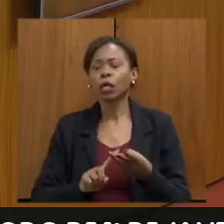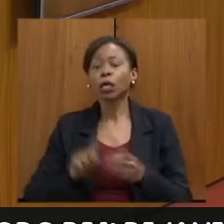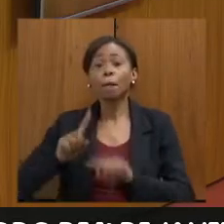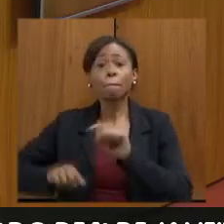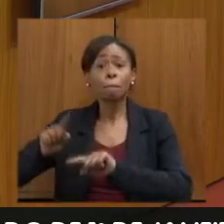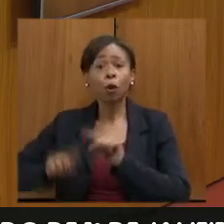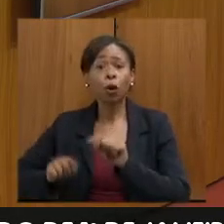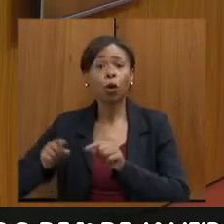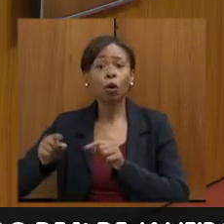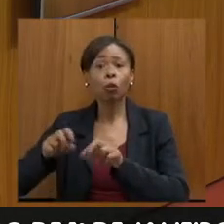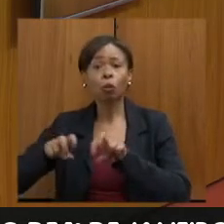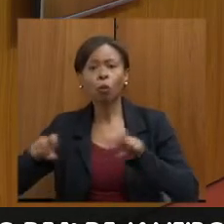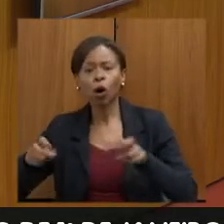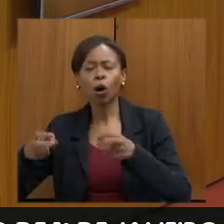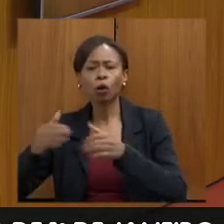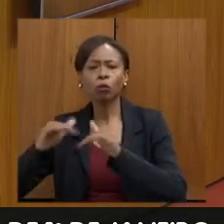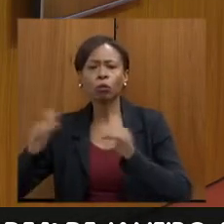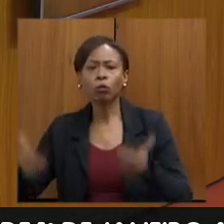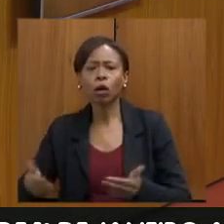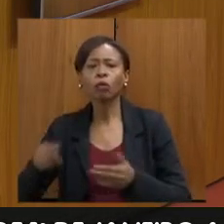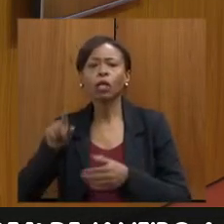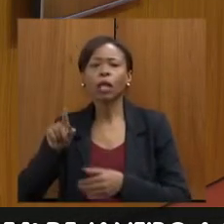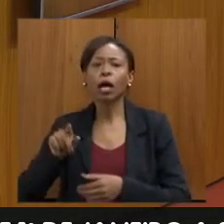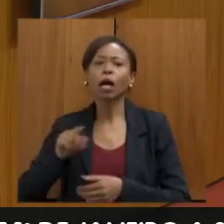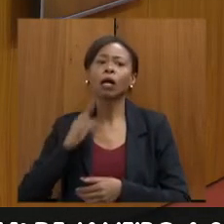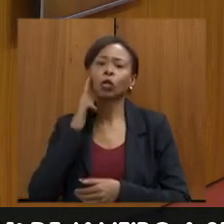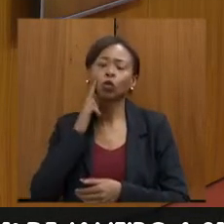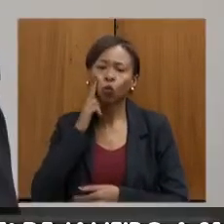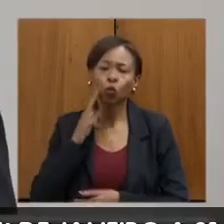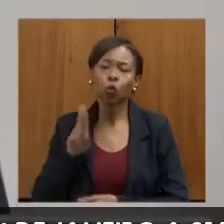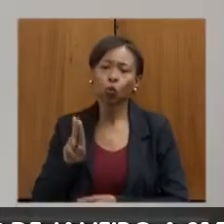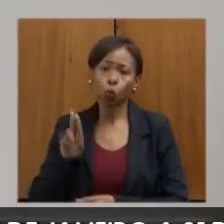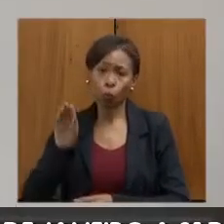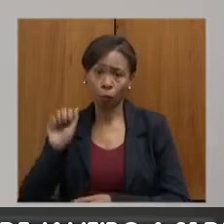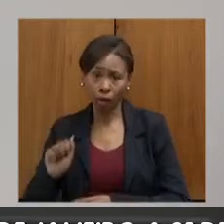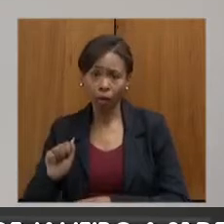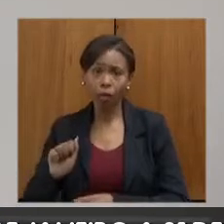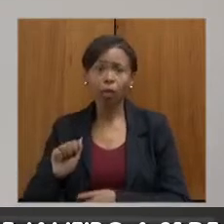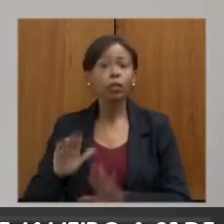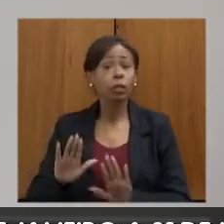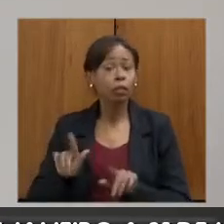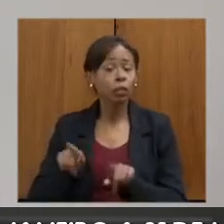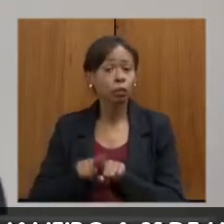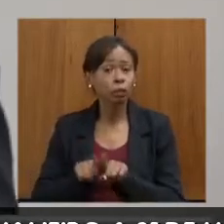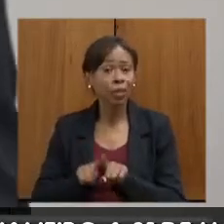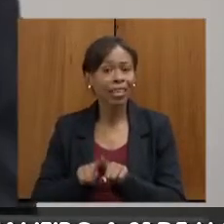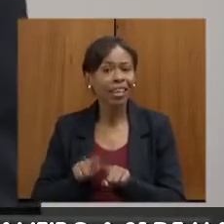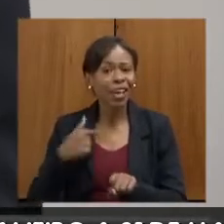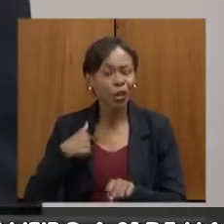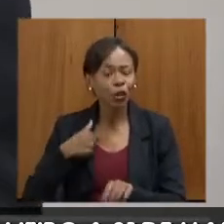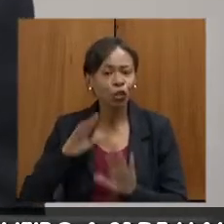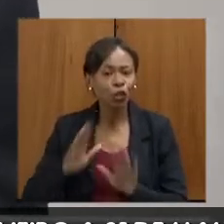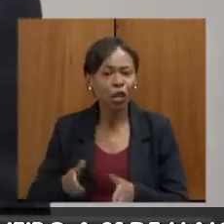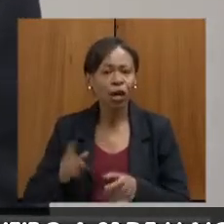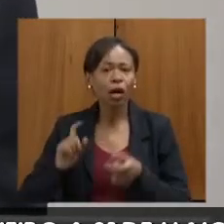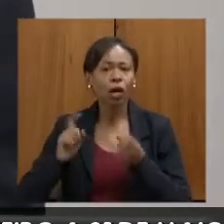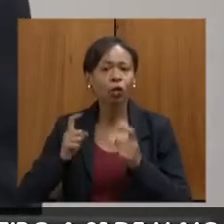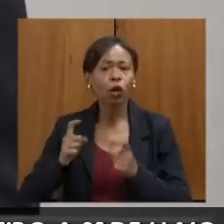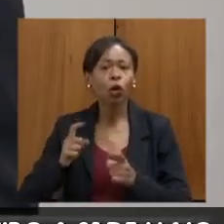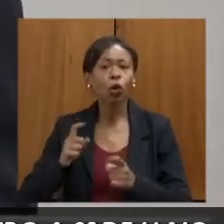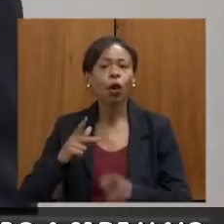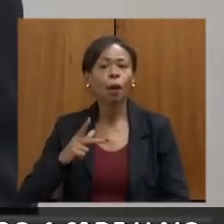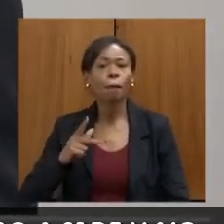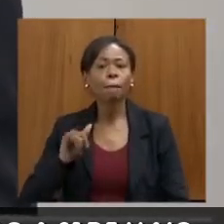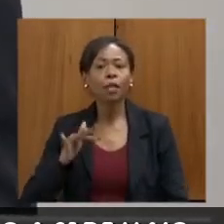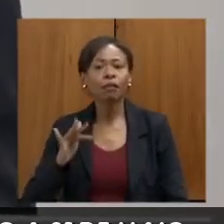o mais impressionante outro dia tive uma reunião remota com o diretor da principal Aff a linha mineira passa dentro